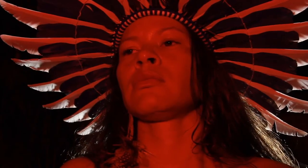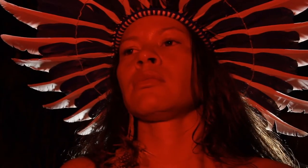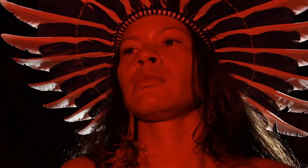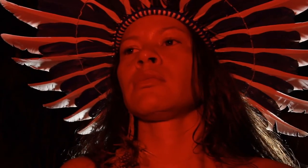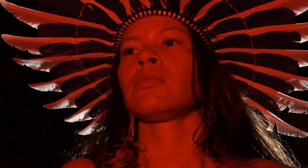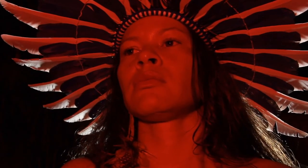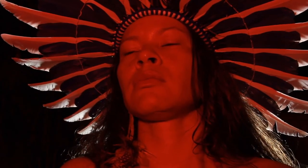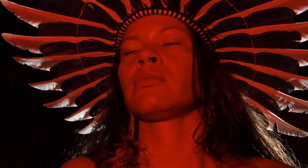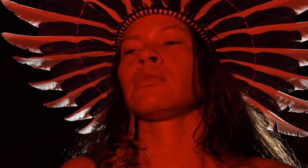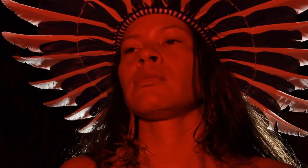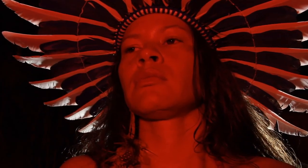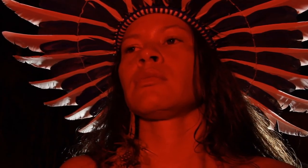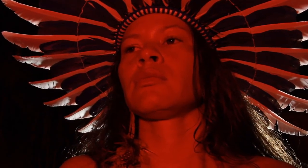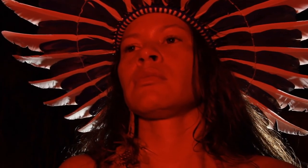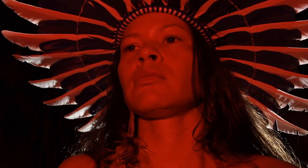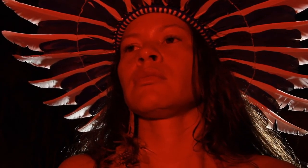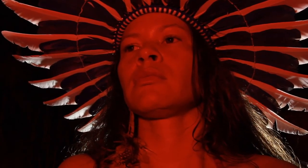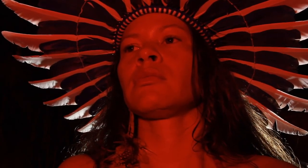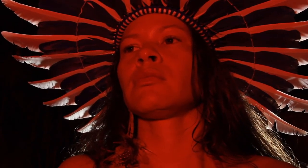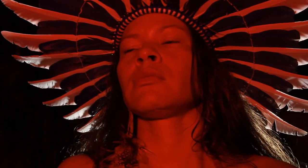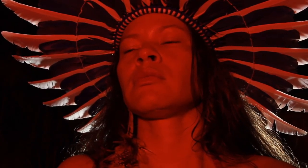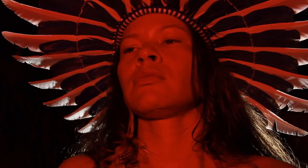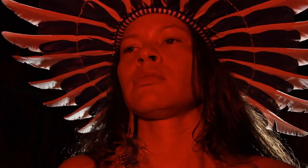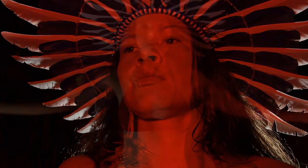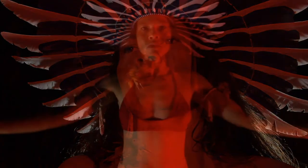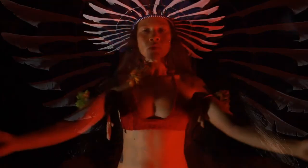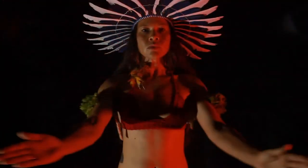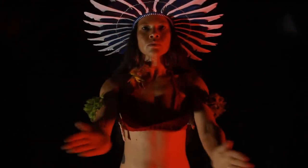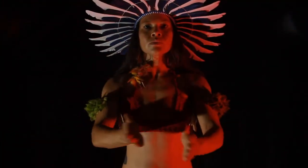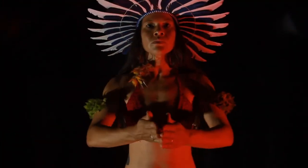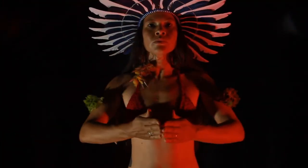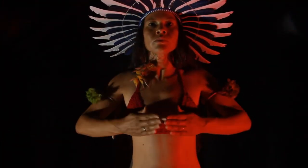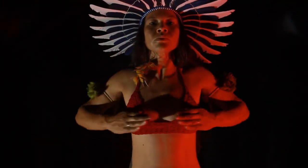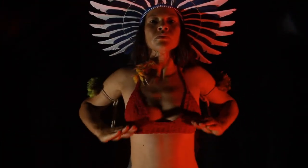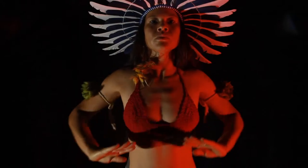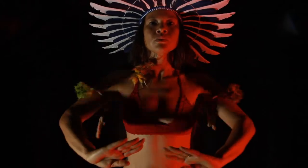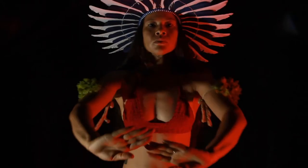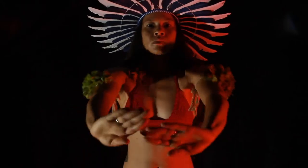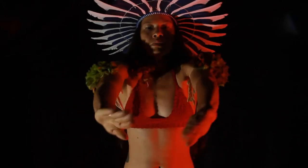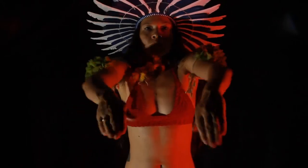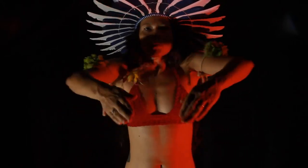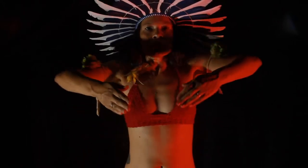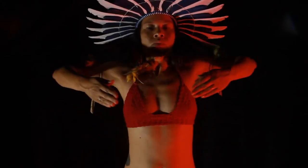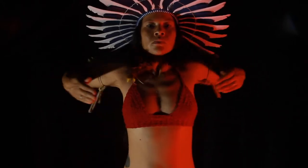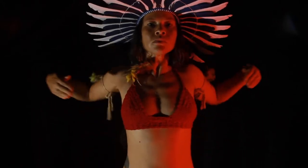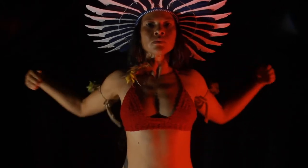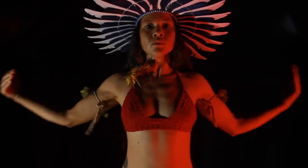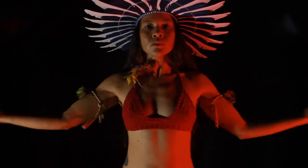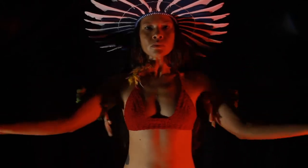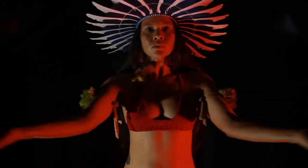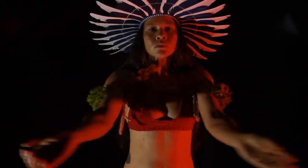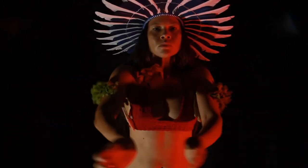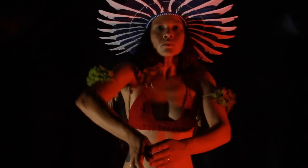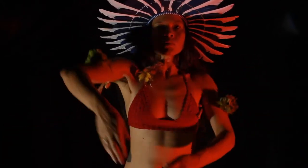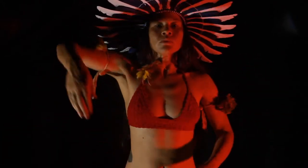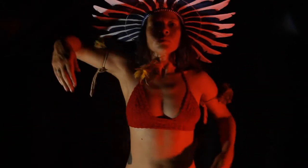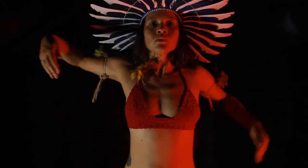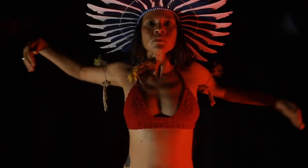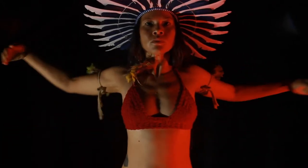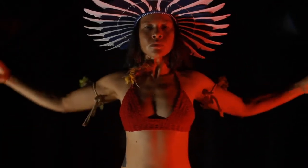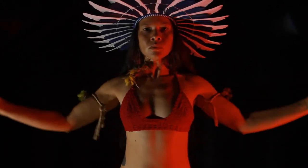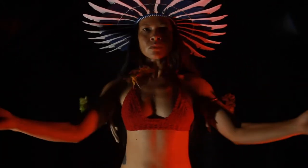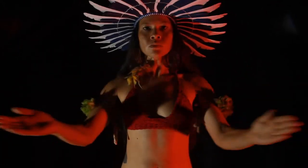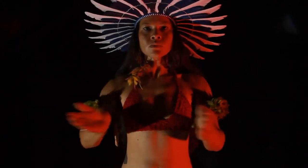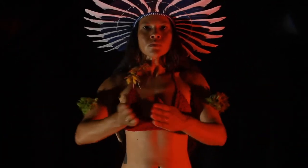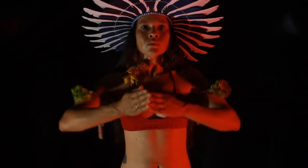O que é ser excluído? Eu senti com a própria mão. Eu faço parte de um povo, de um planeta muito longe, onde o